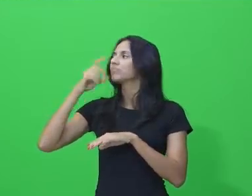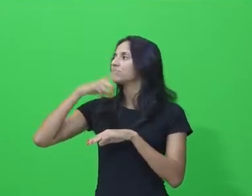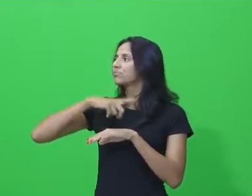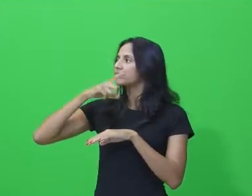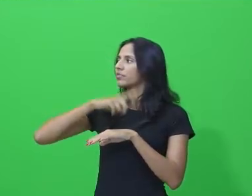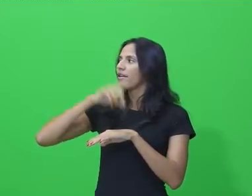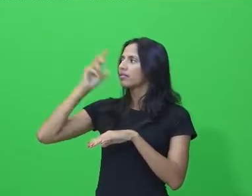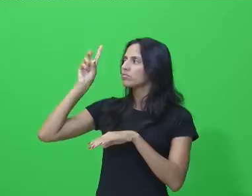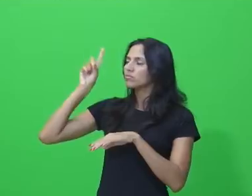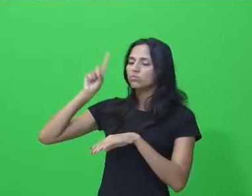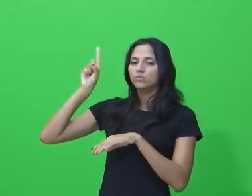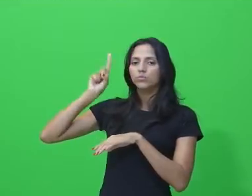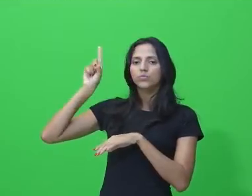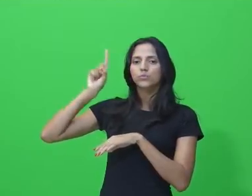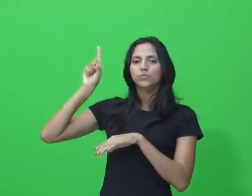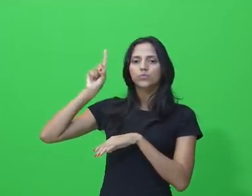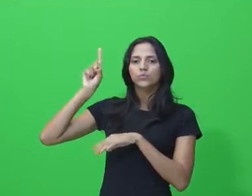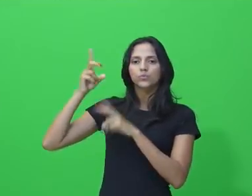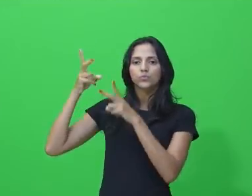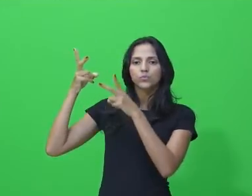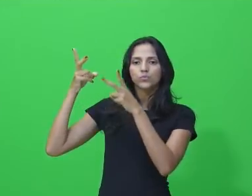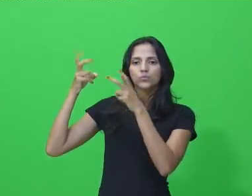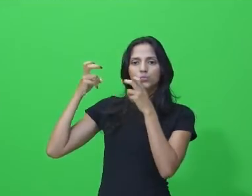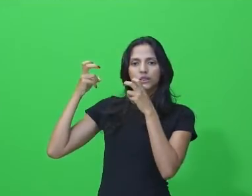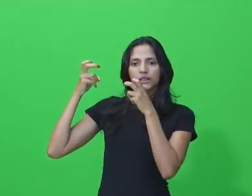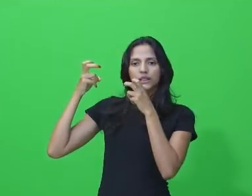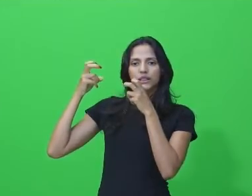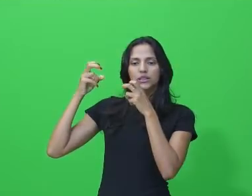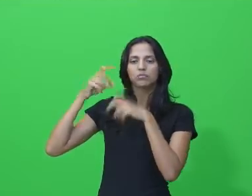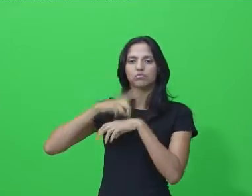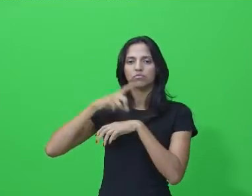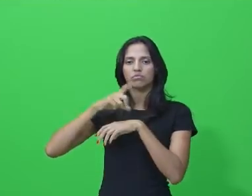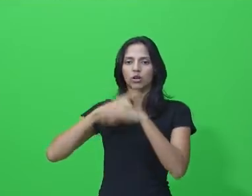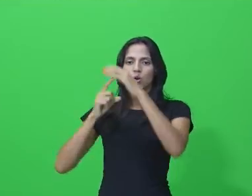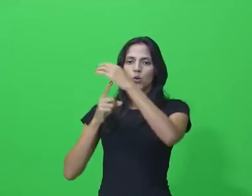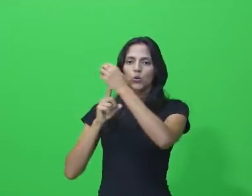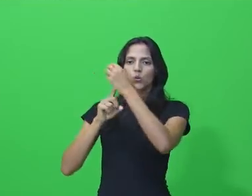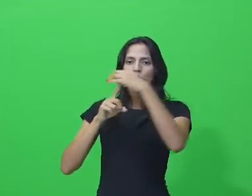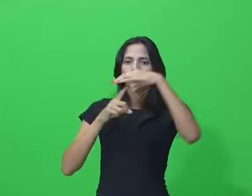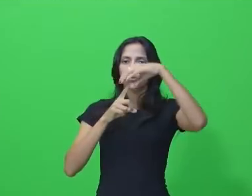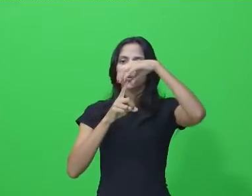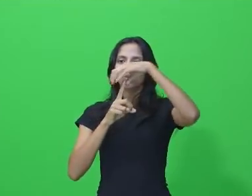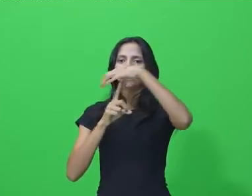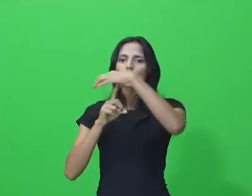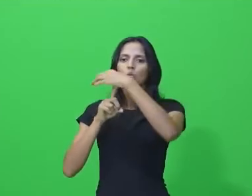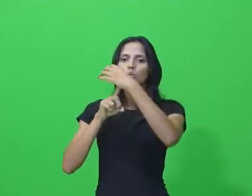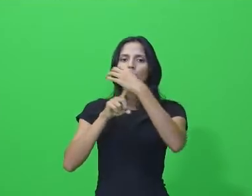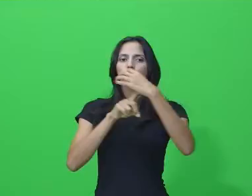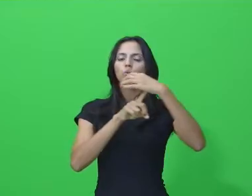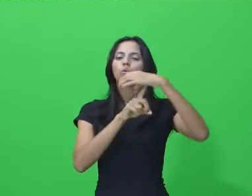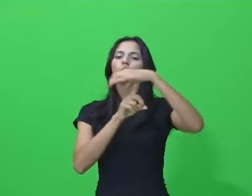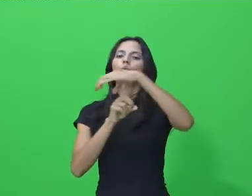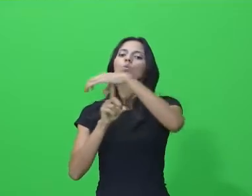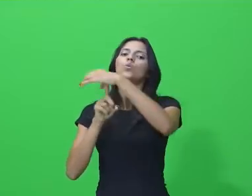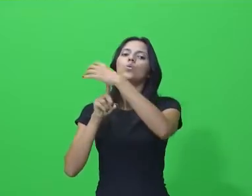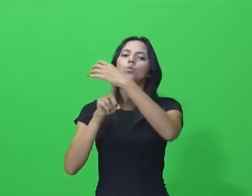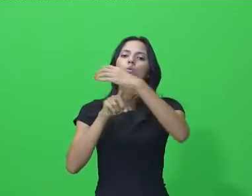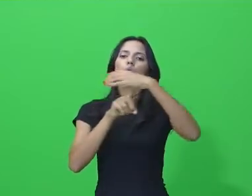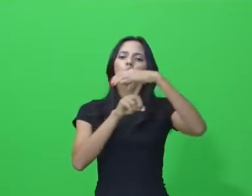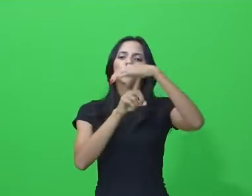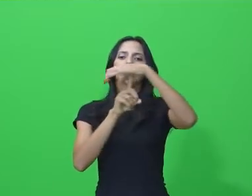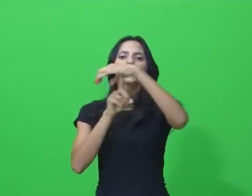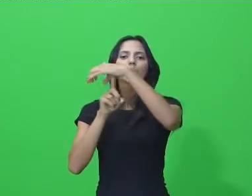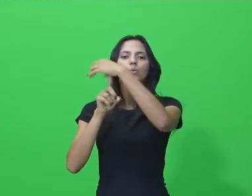lançado em Bauru, 343 quilômetros a noroeste de São Paulo, na noite do último domingo, caiu